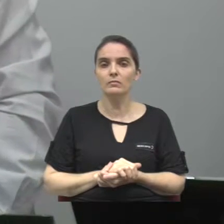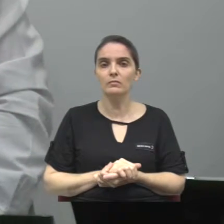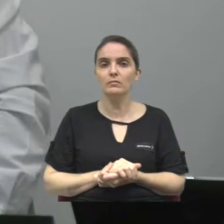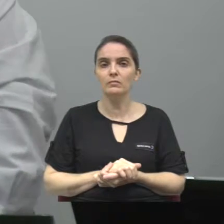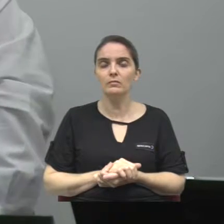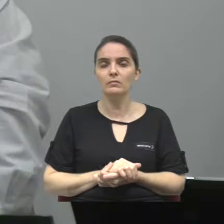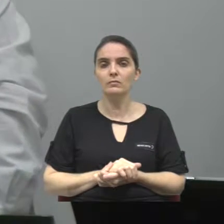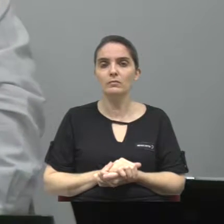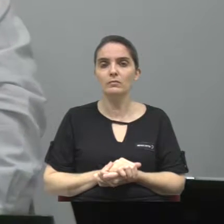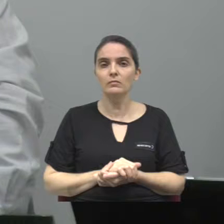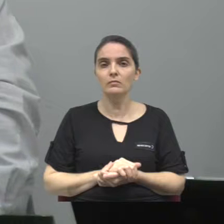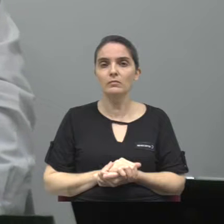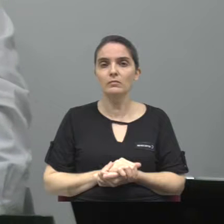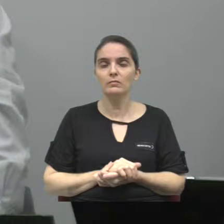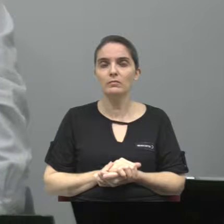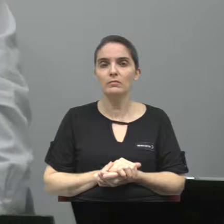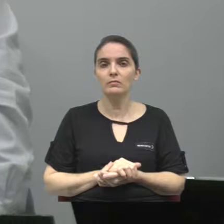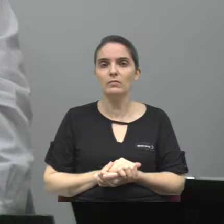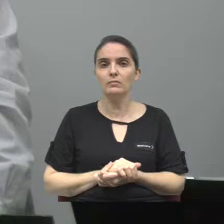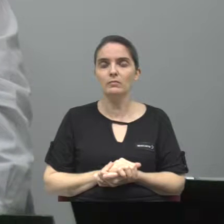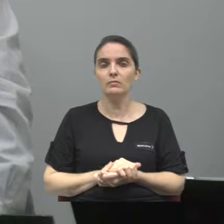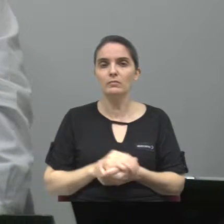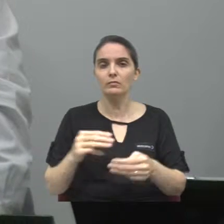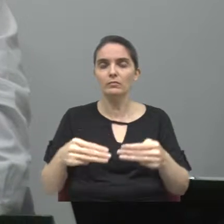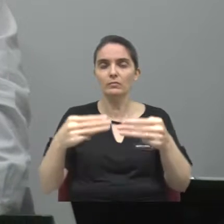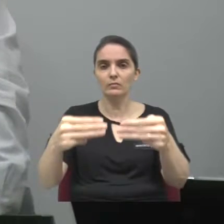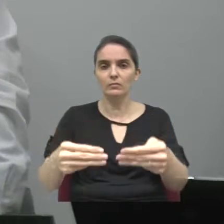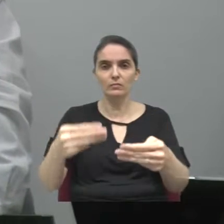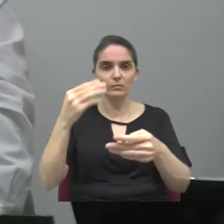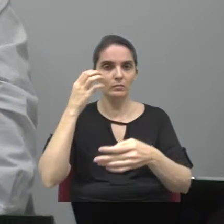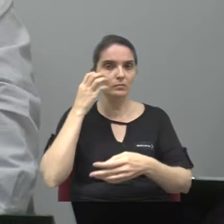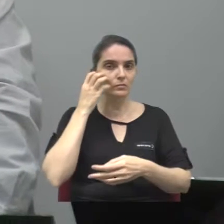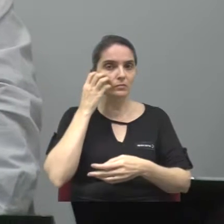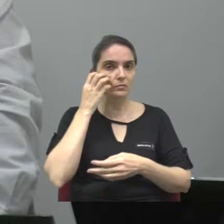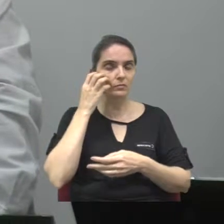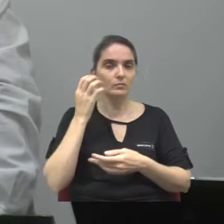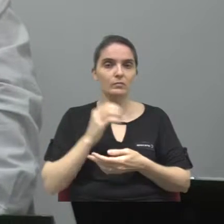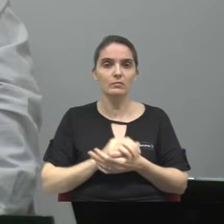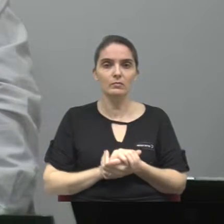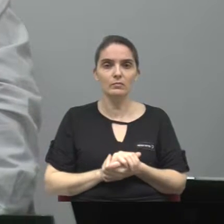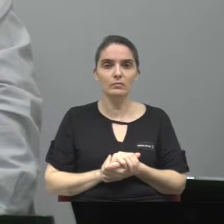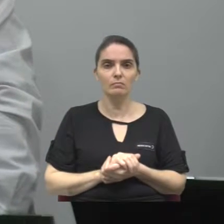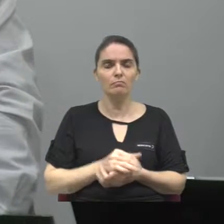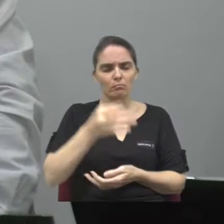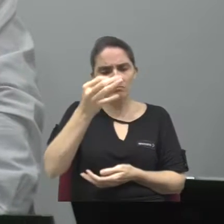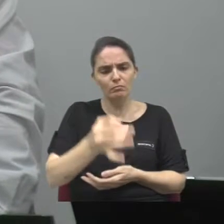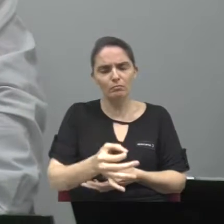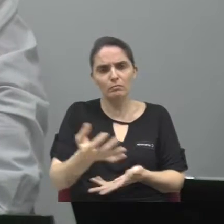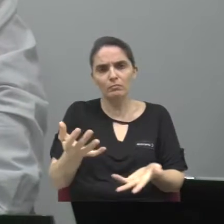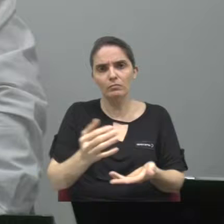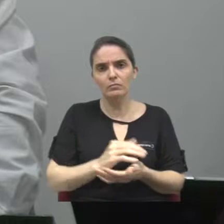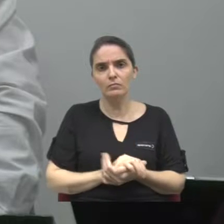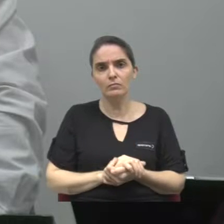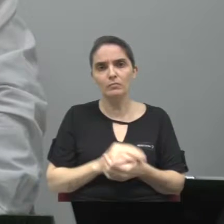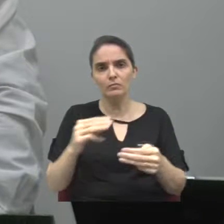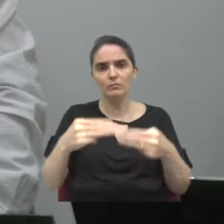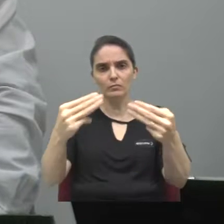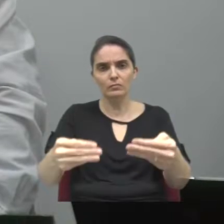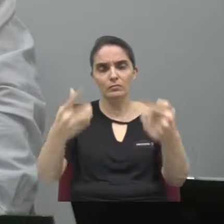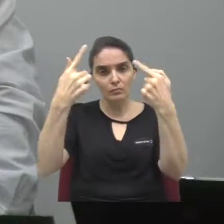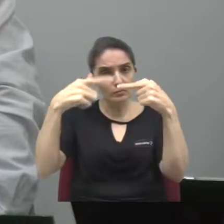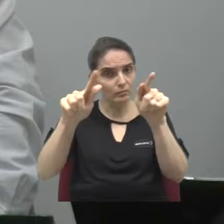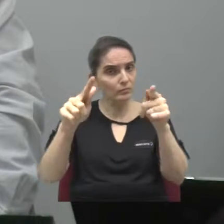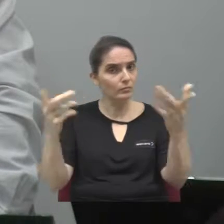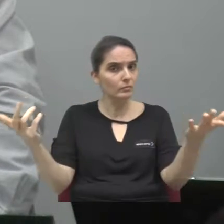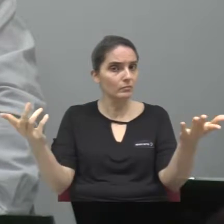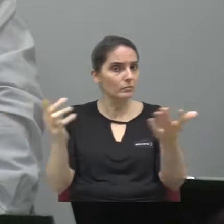A moção do vereador Marcelo Rossi, ela é pertinente. É uma moção de protesto, de